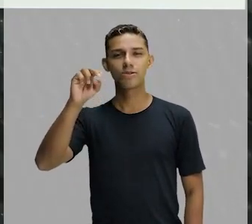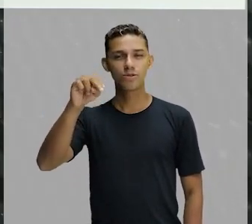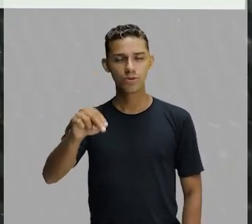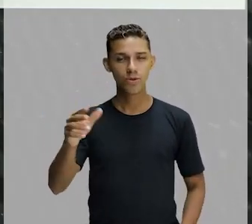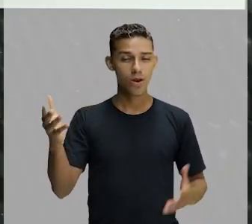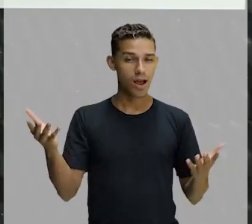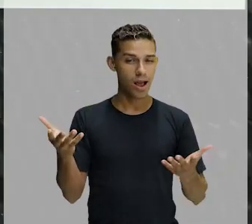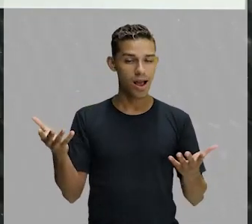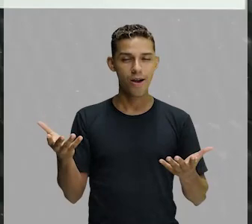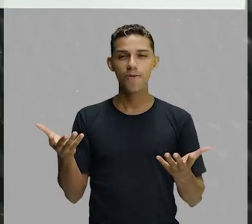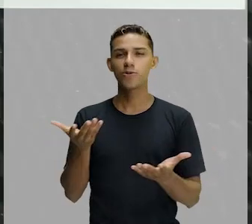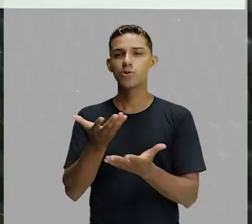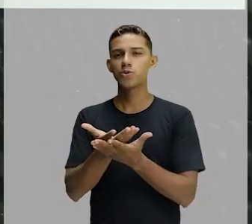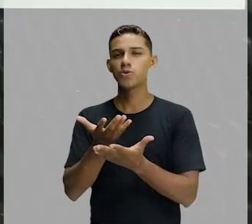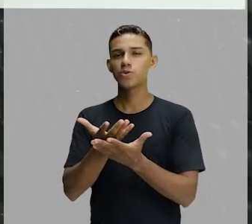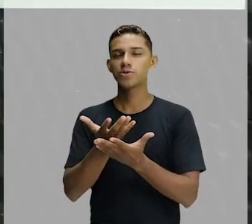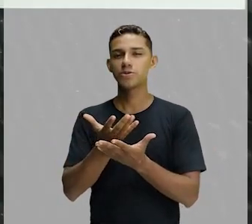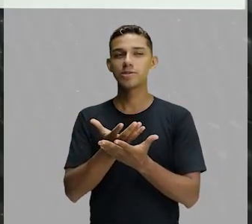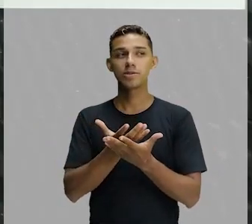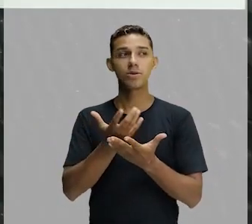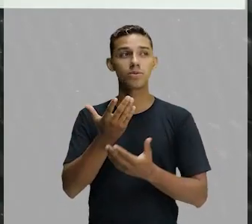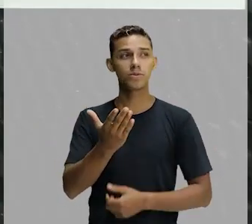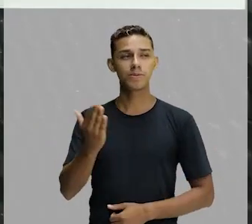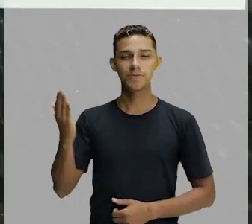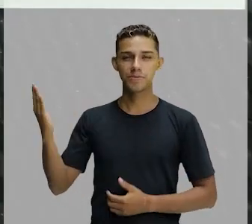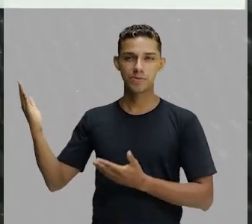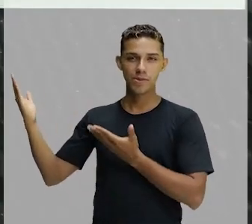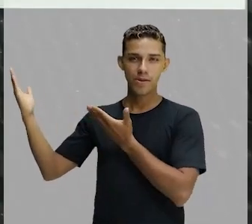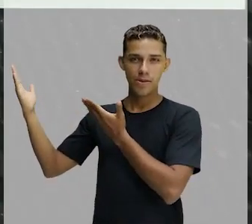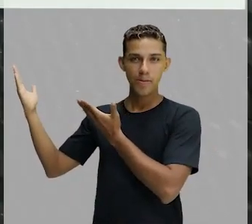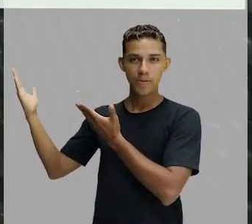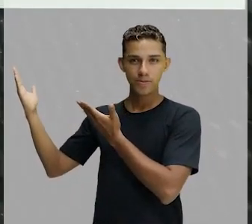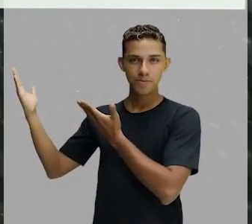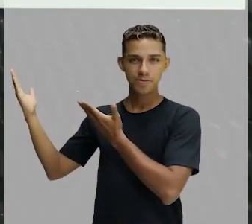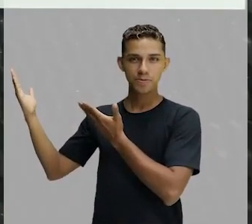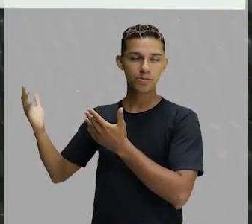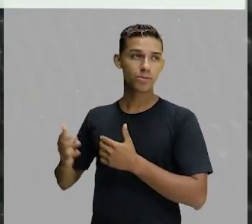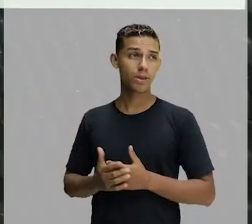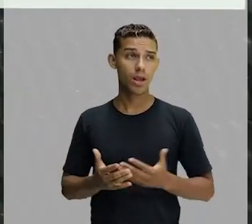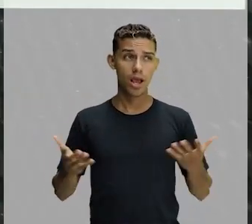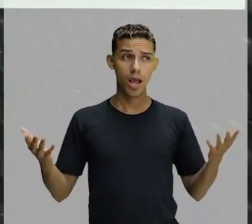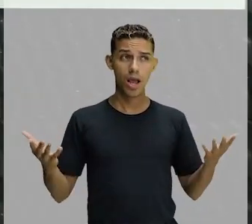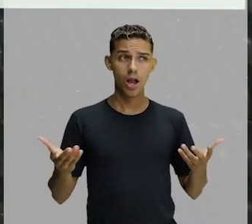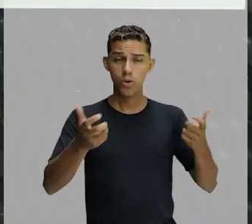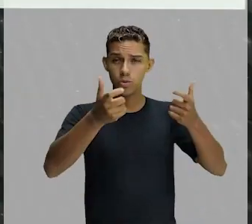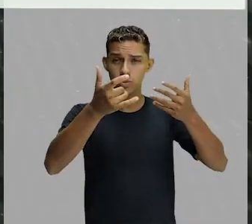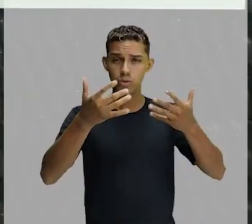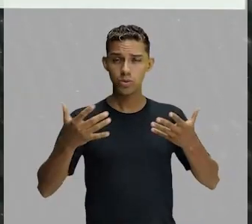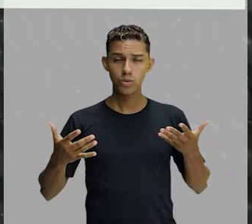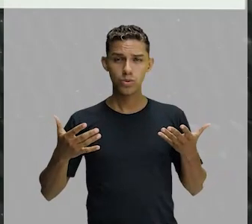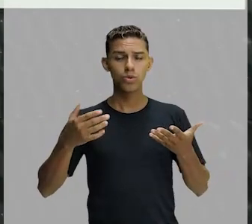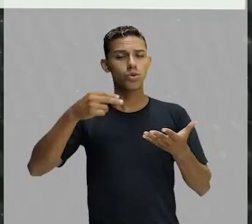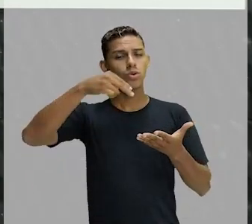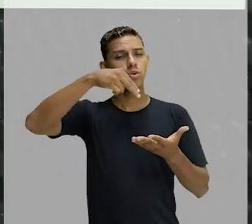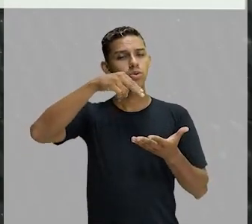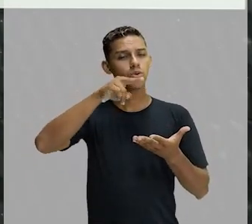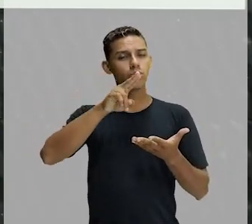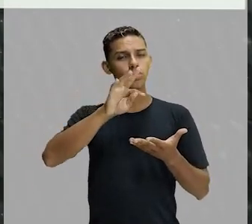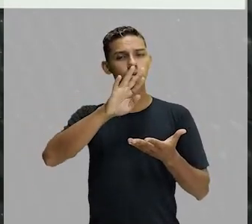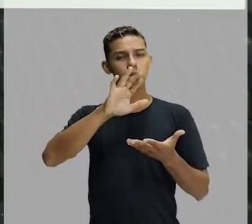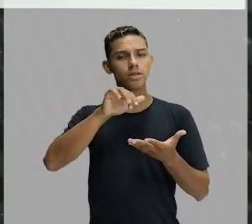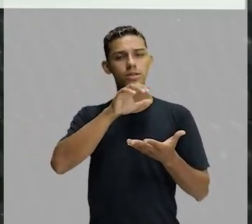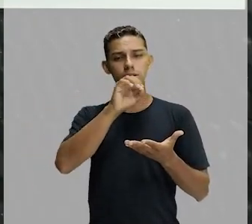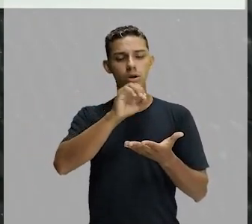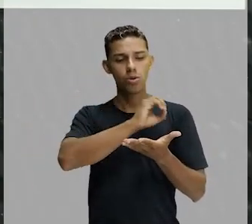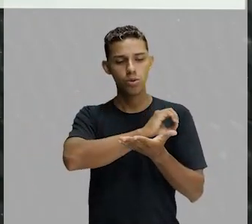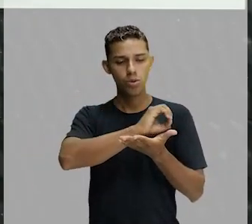vamos trabalhar fisiologia das angiospermas. Agora nós vamos falar sobre nutrição orgânica. Nós já tivemos uma primeira